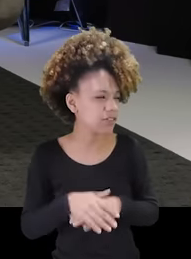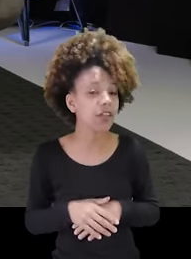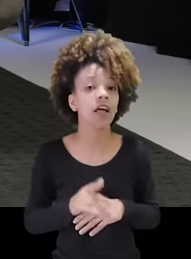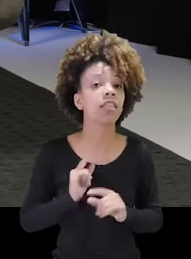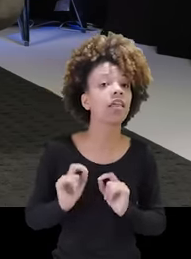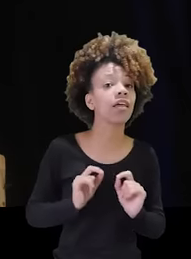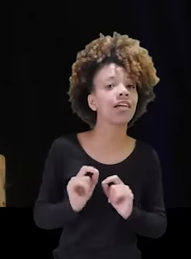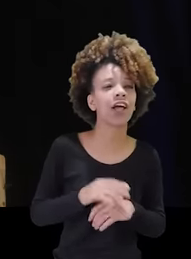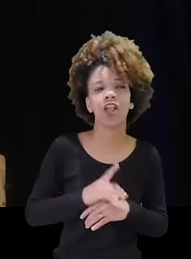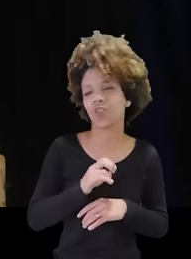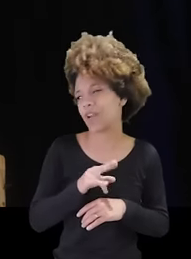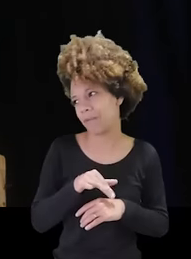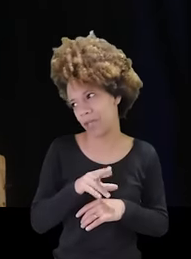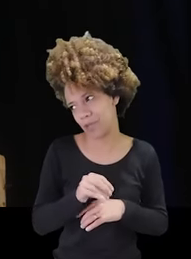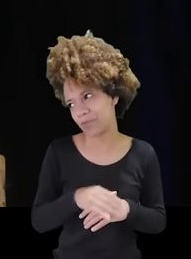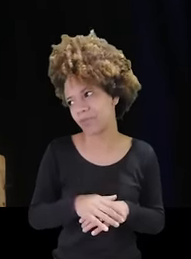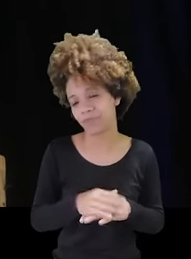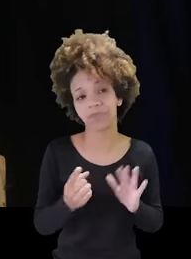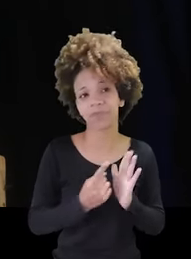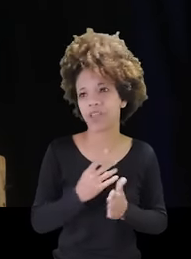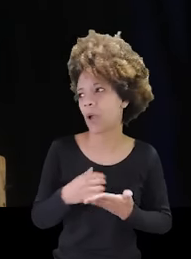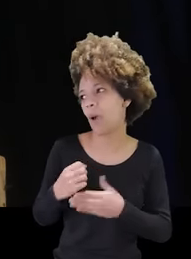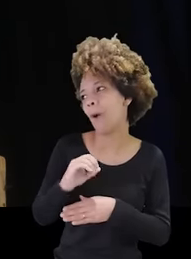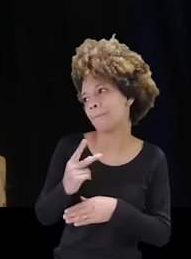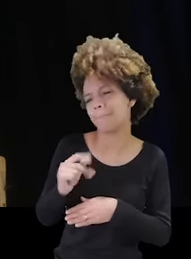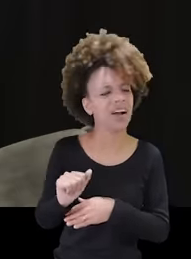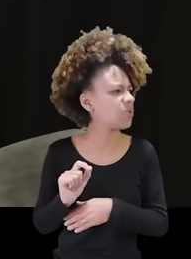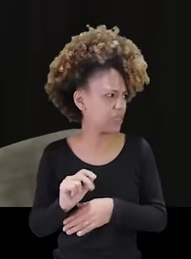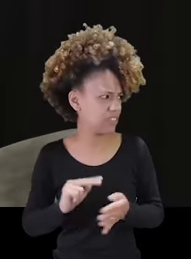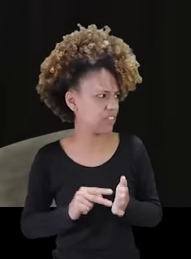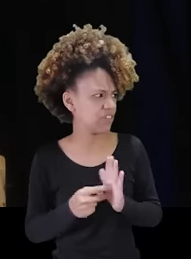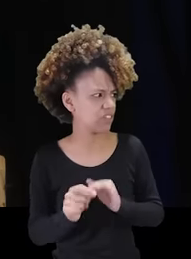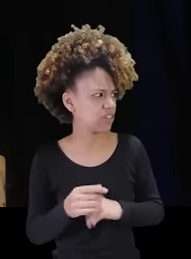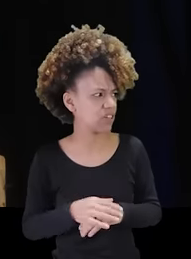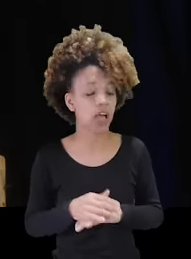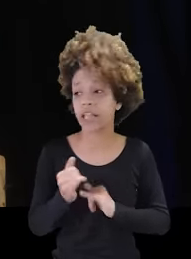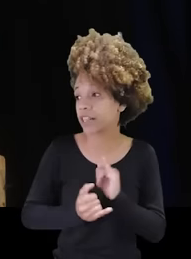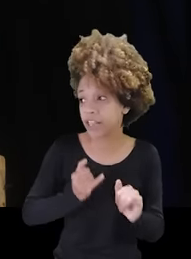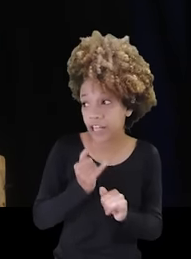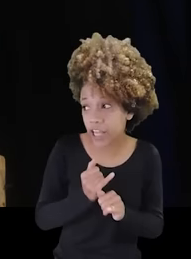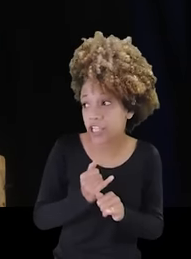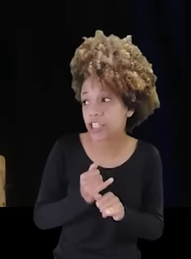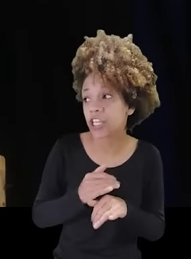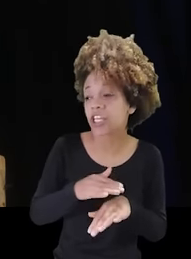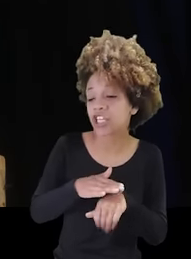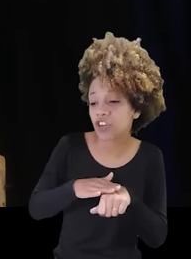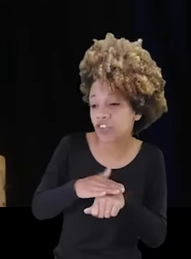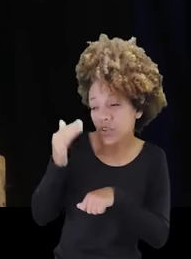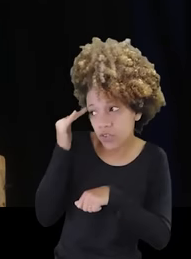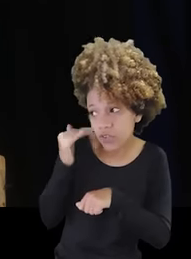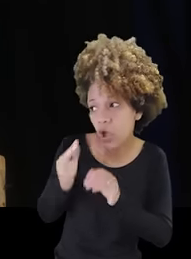para perguntar tem alguma coisa aí você podia perguntar do golpe do opa as meninas na internet que ficava falando com